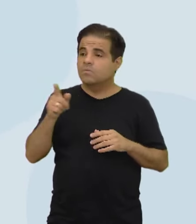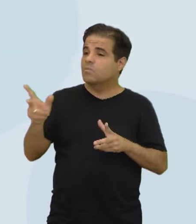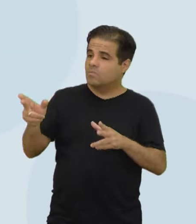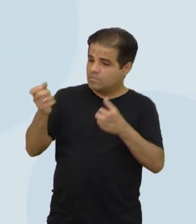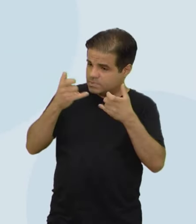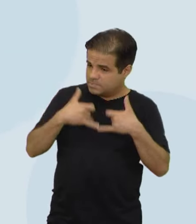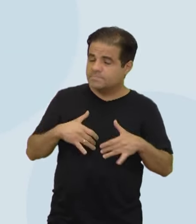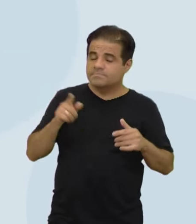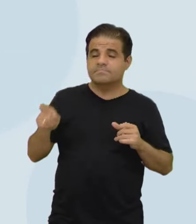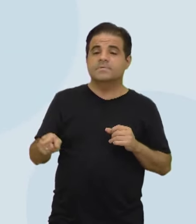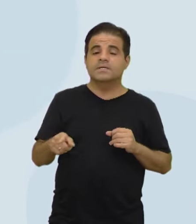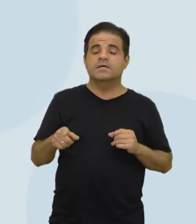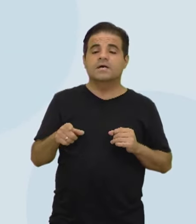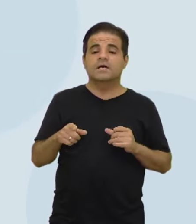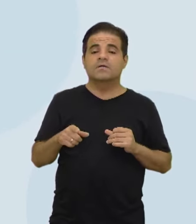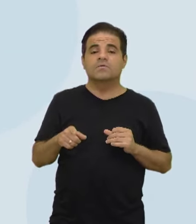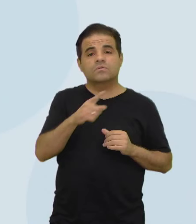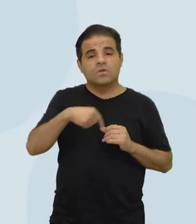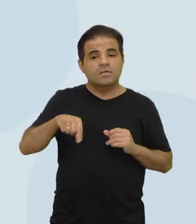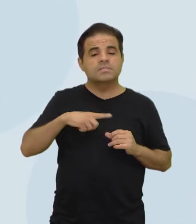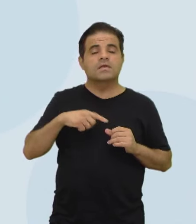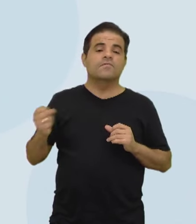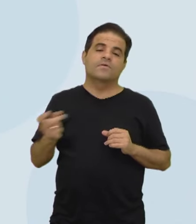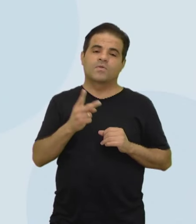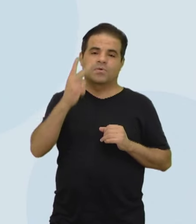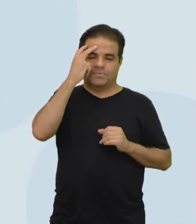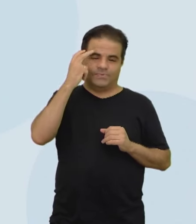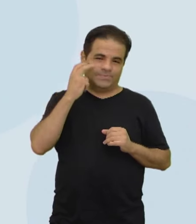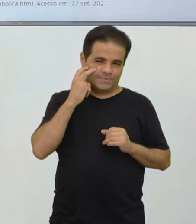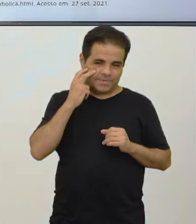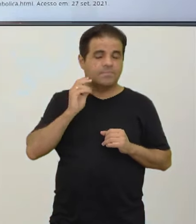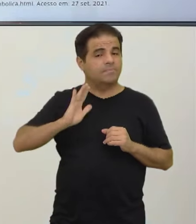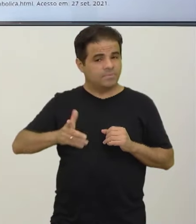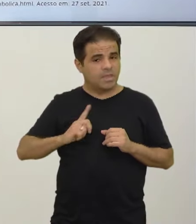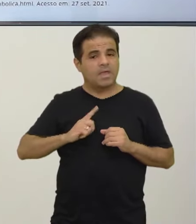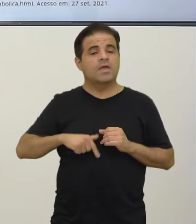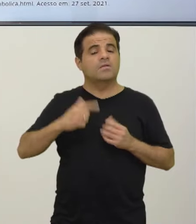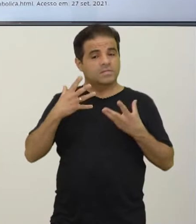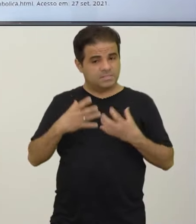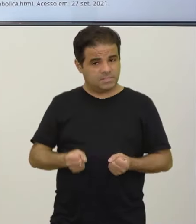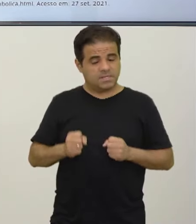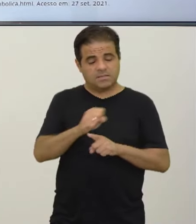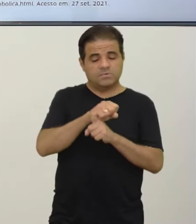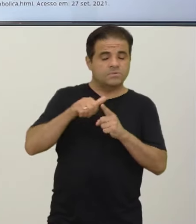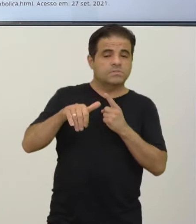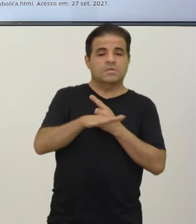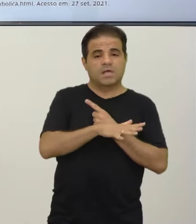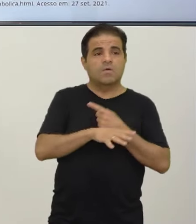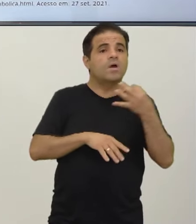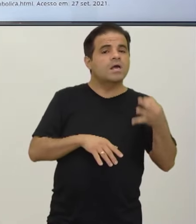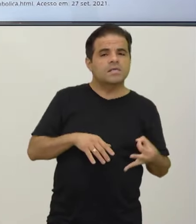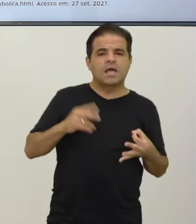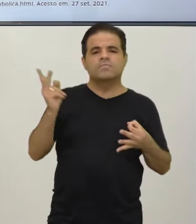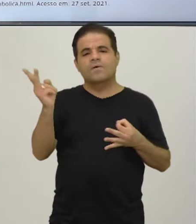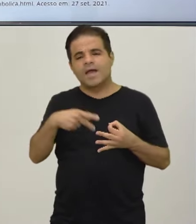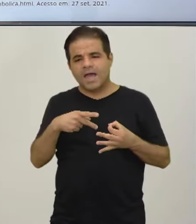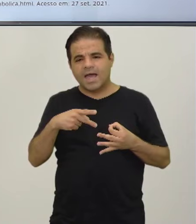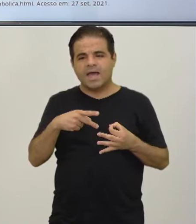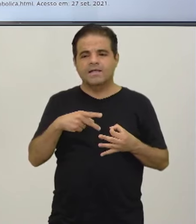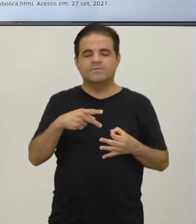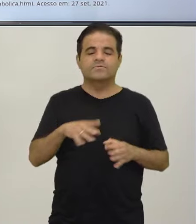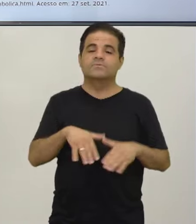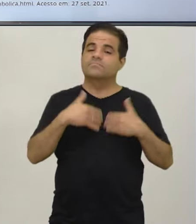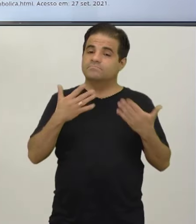falando. Né? Então, a gente tem valores culturais que a gente aceita na nossa sociedade como certo e errado, ou que estão